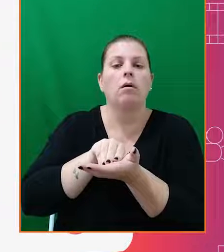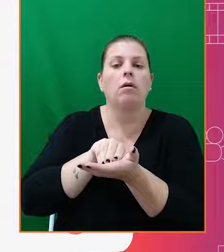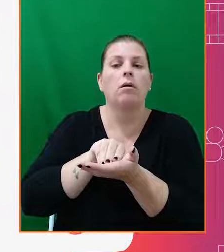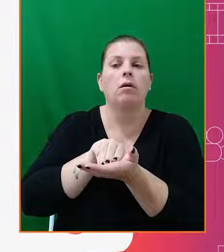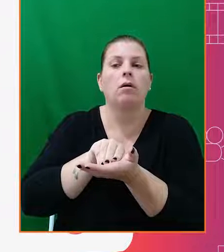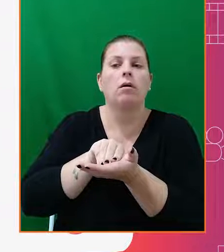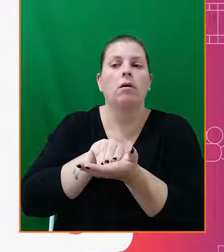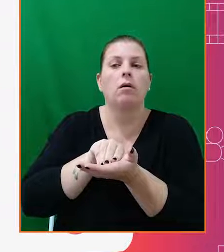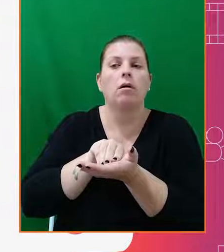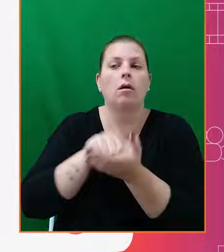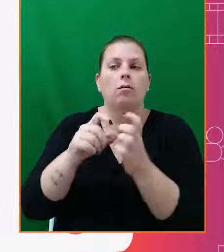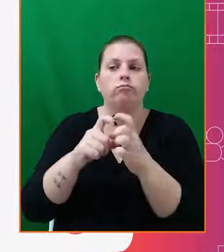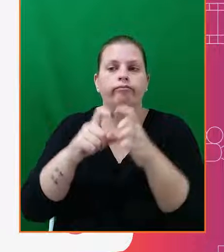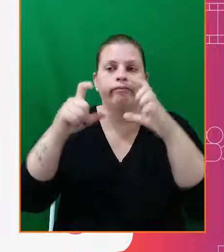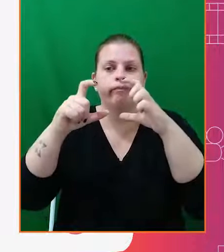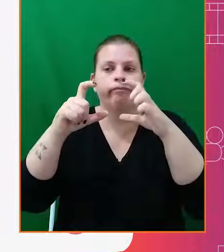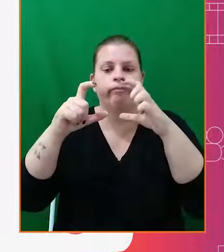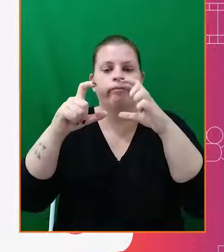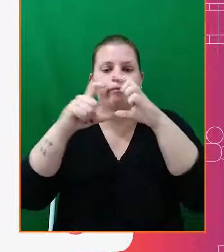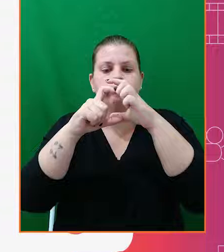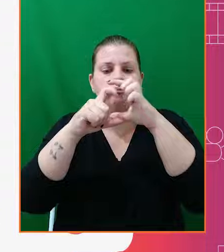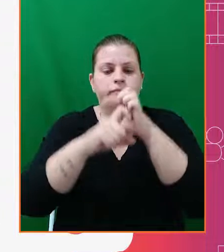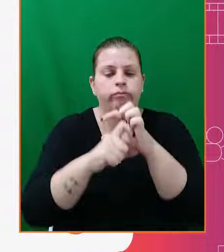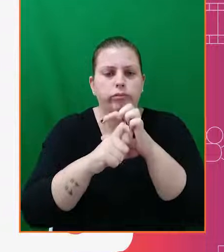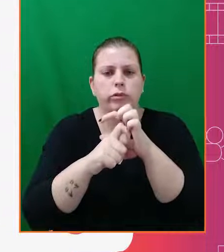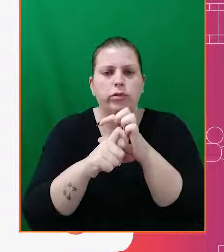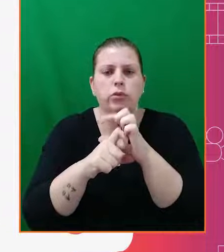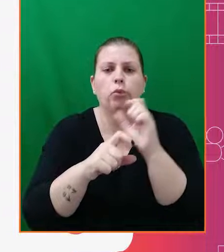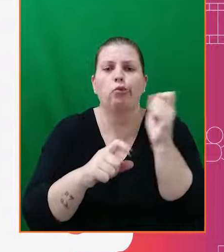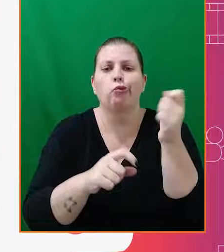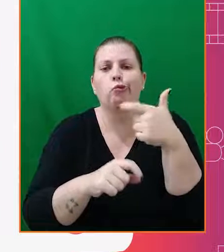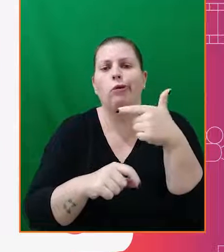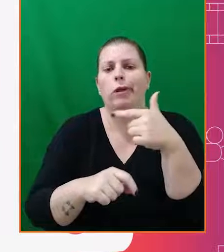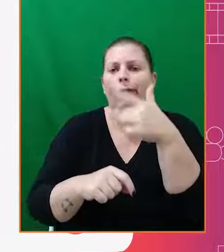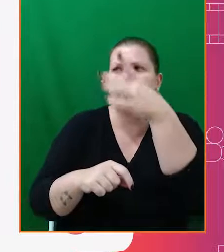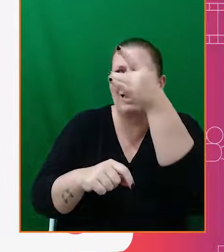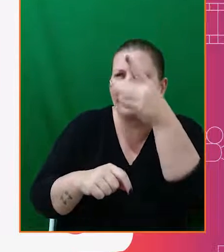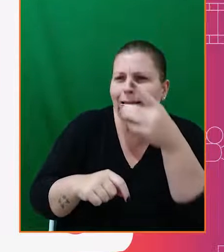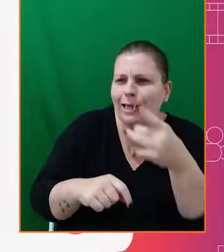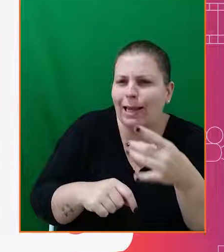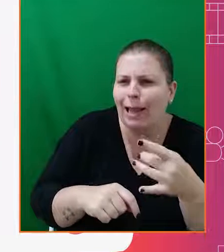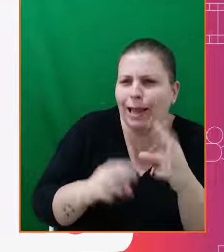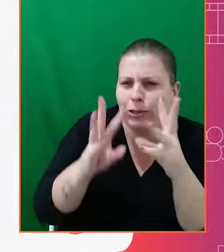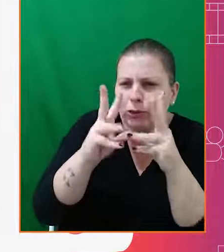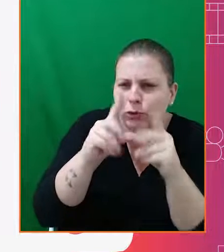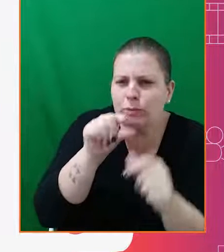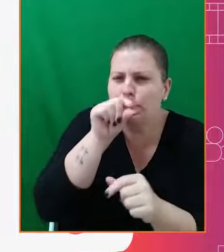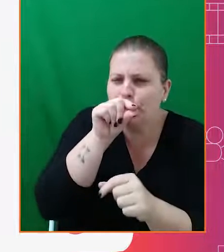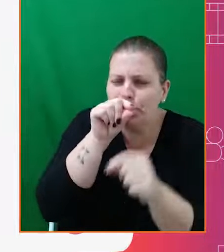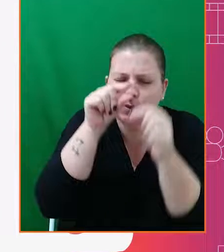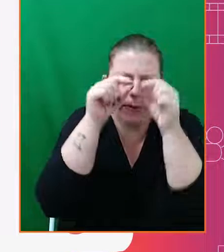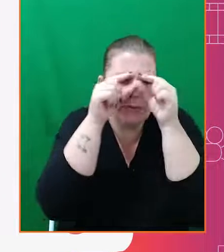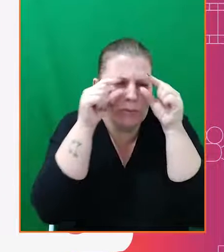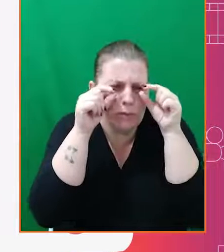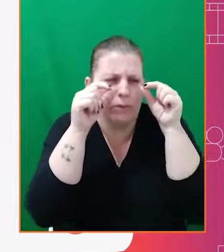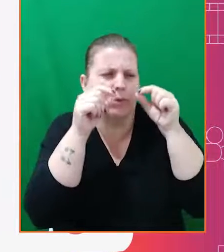formas geométricas em suas proporções do que cada detalhezinho da imagem.